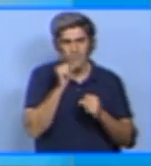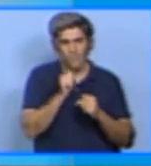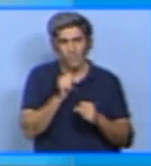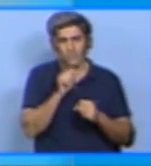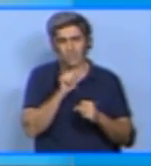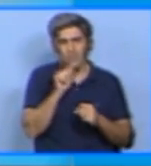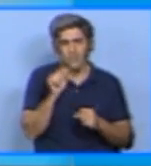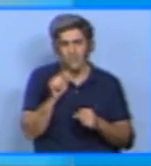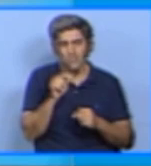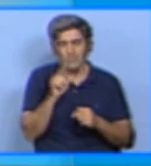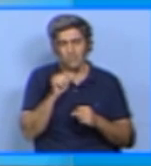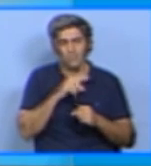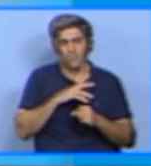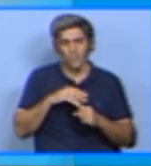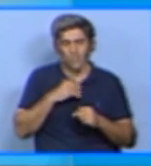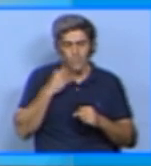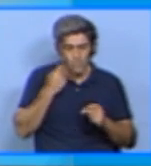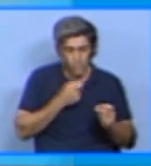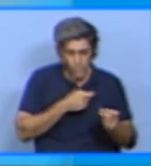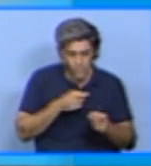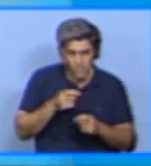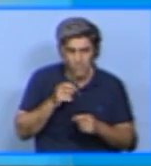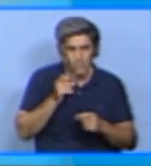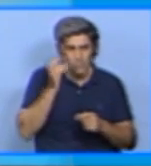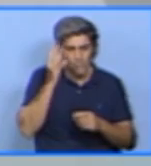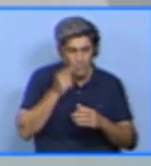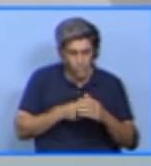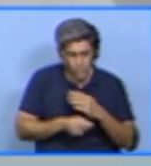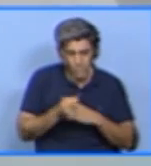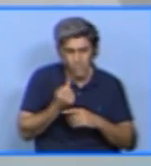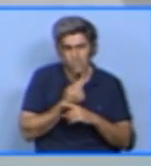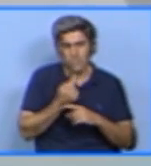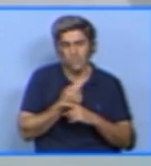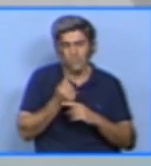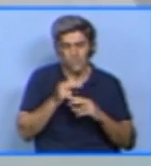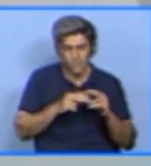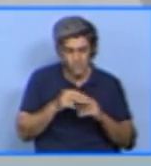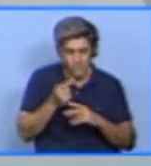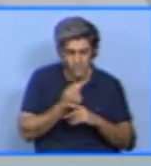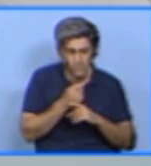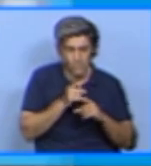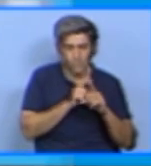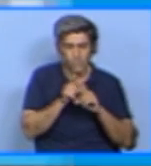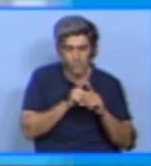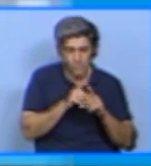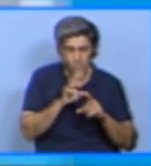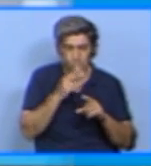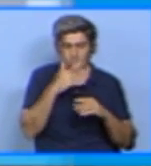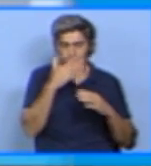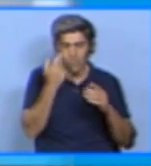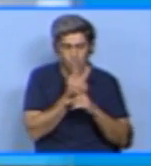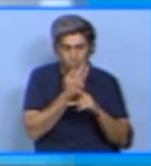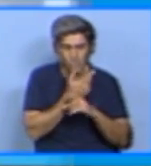força, sobretudo no mundo terrorista, no mundo da corrupção financeira ou política ou o que for,